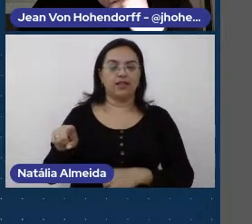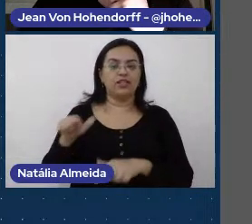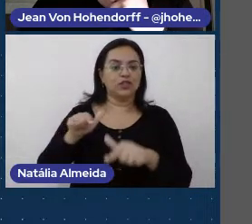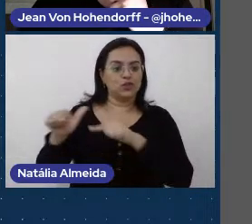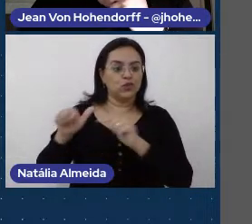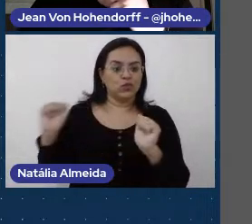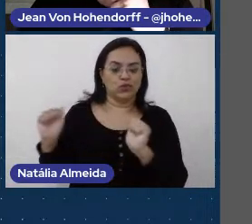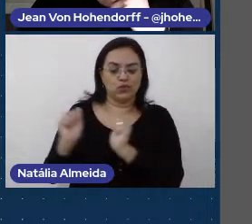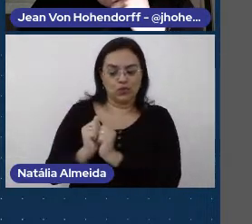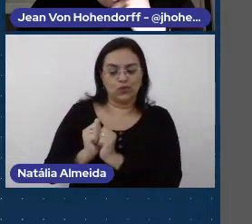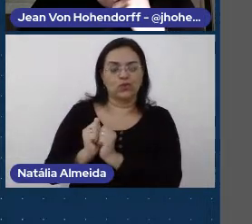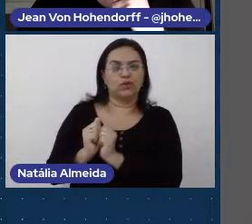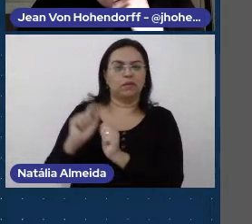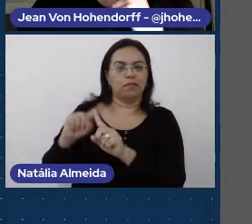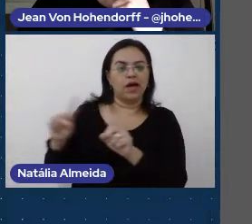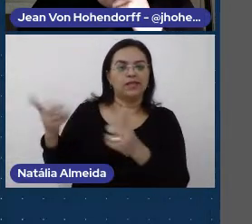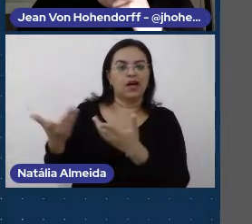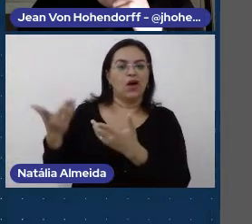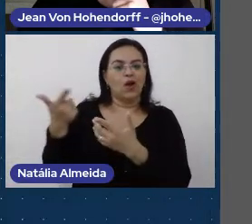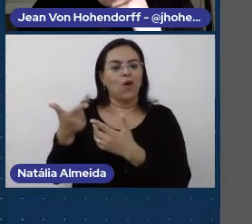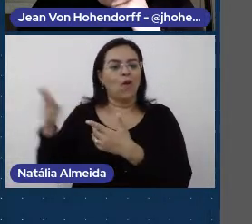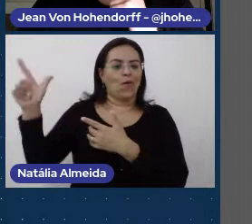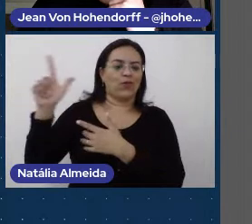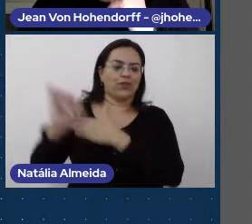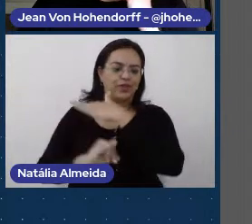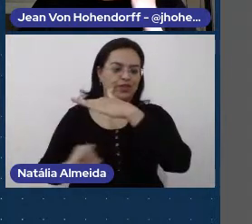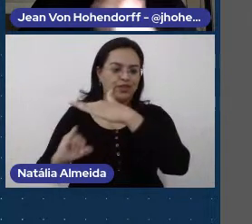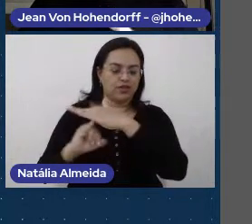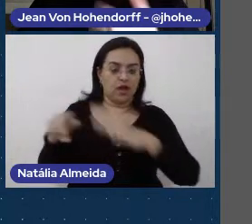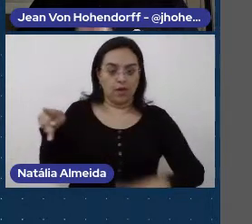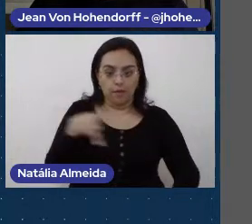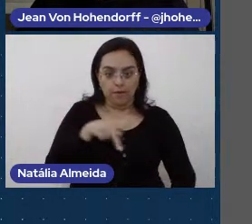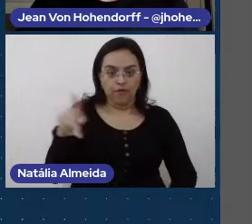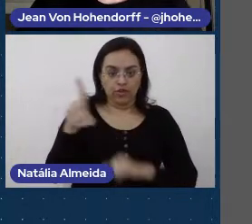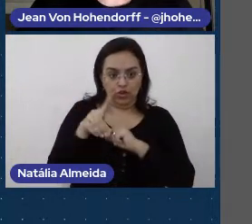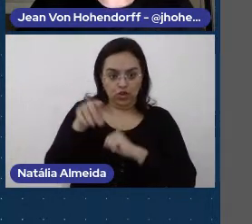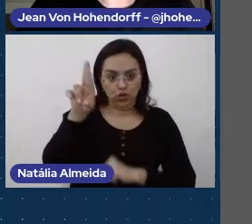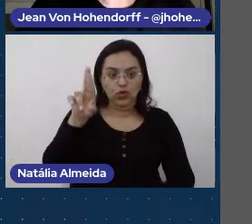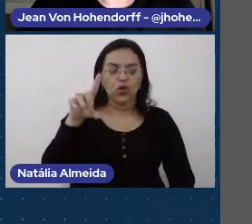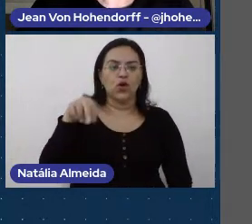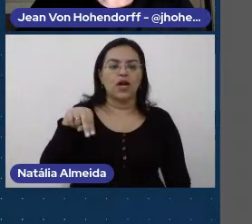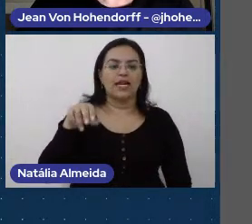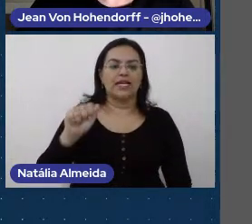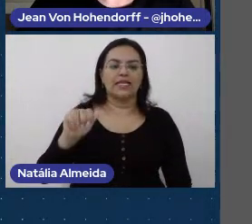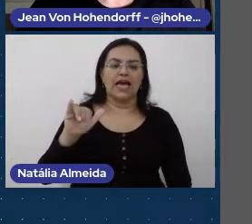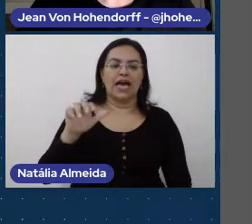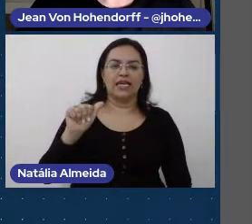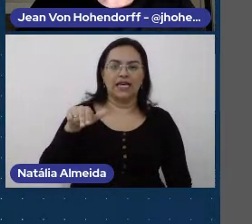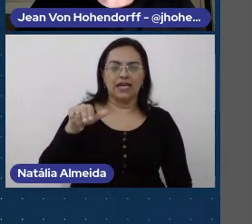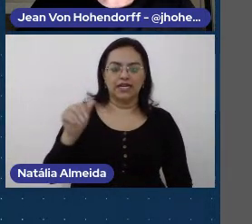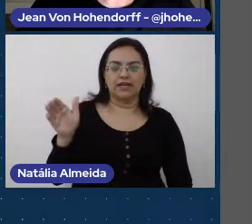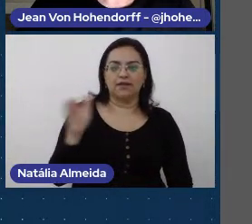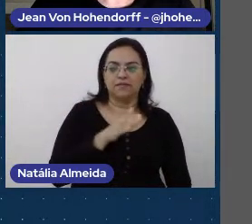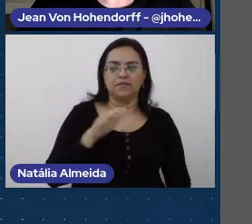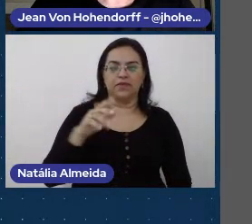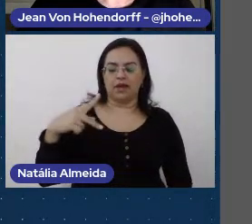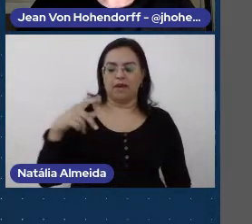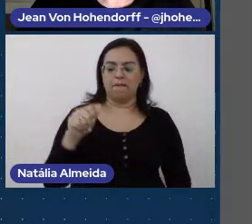em outra instituição, a professora doutora Nayana da Pieve Patias, que então nós dois juntos acabamos